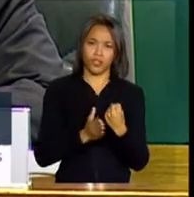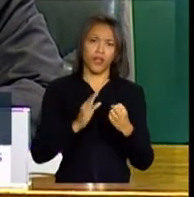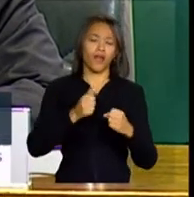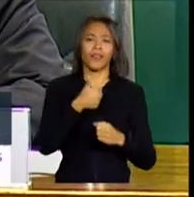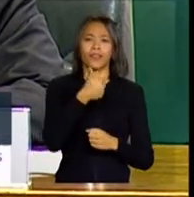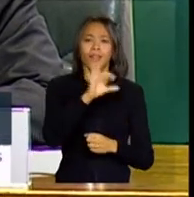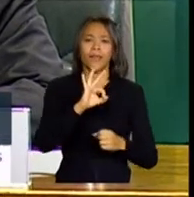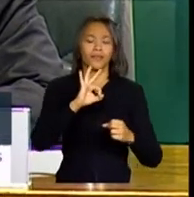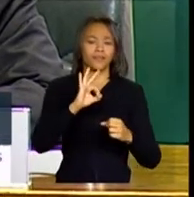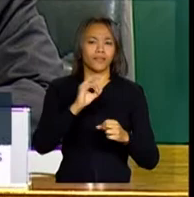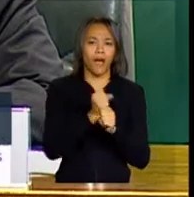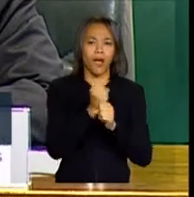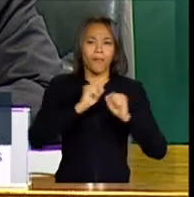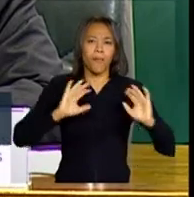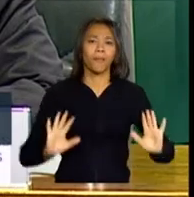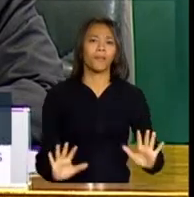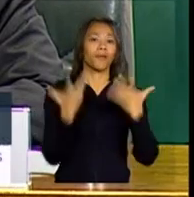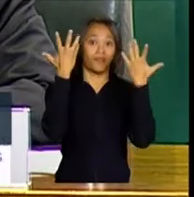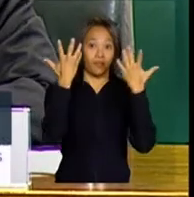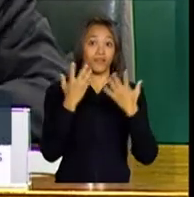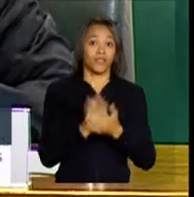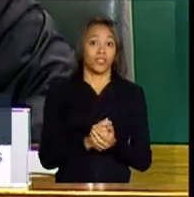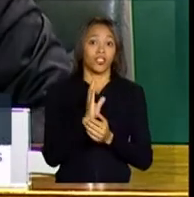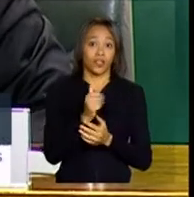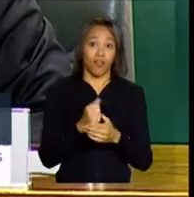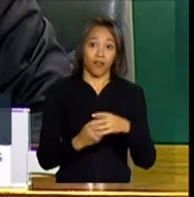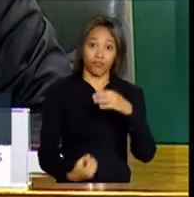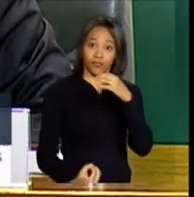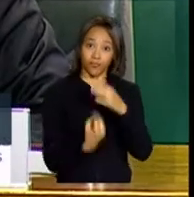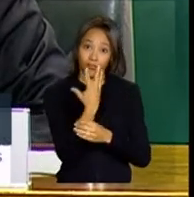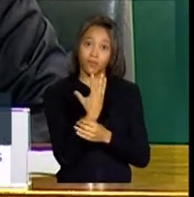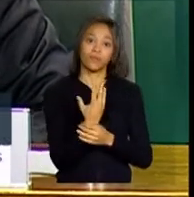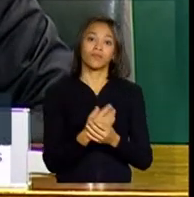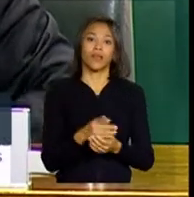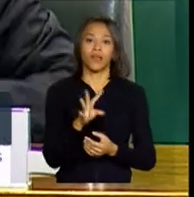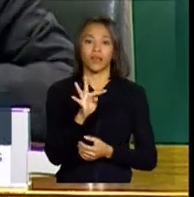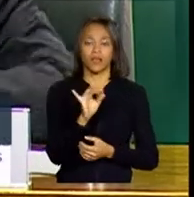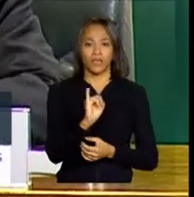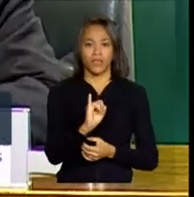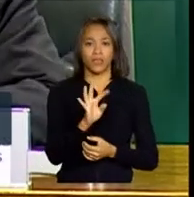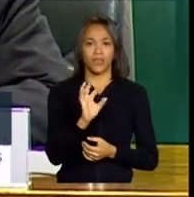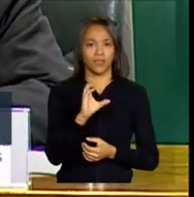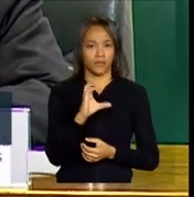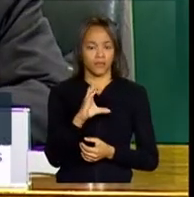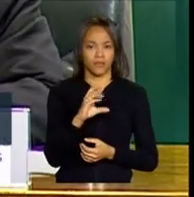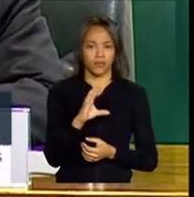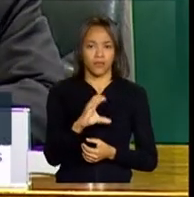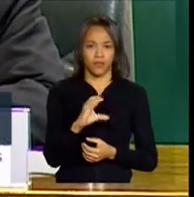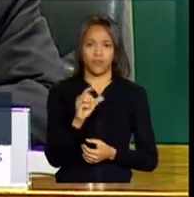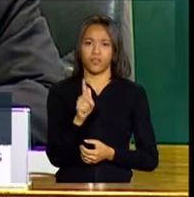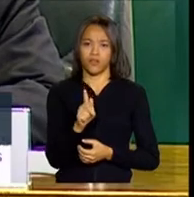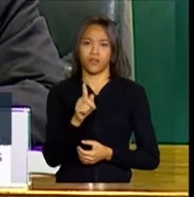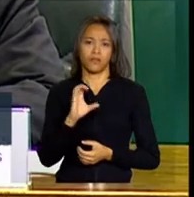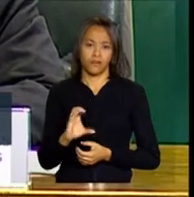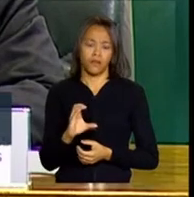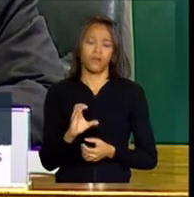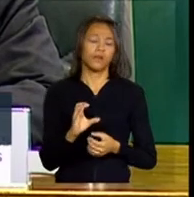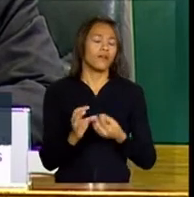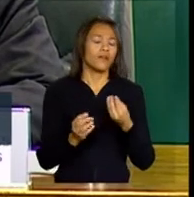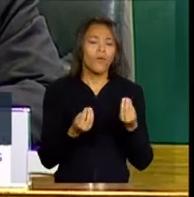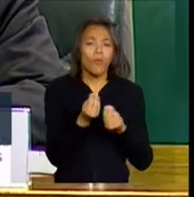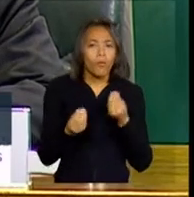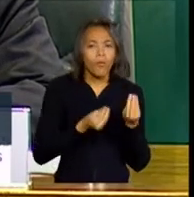os dez anos de criação da Coordenação Geral de contenciosos de Itamaraty a cgc referir-me alguns dos principais